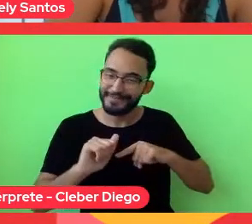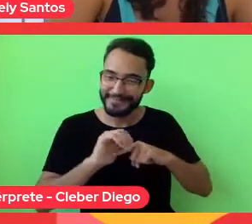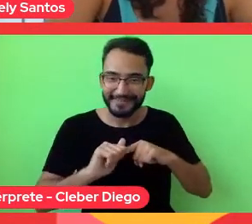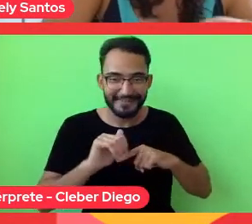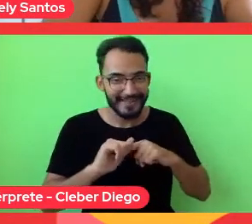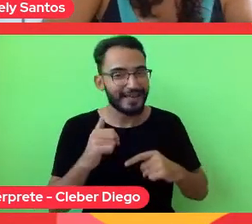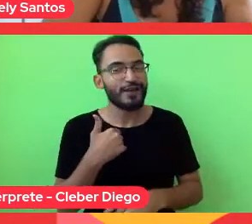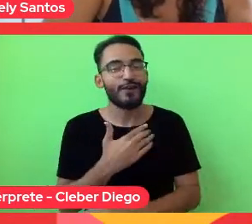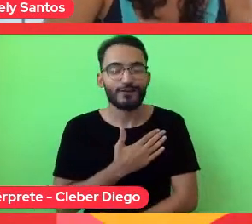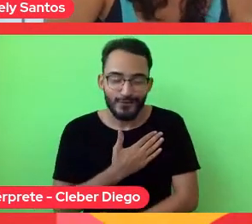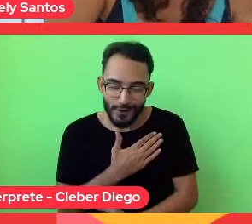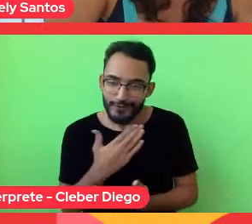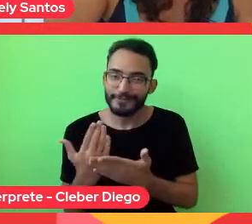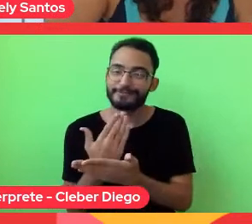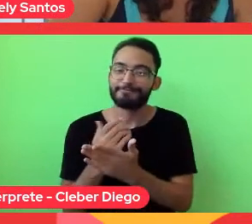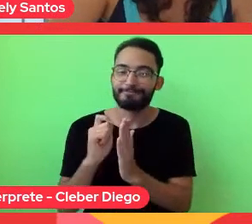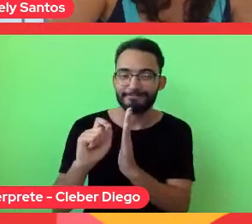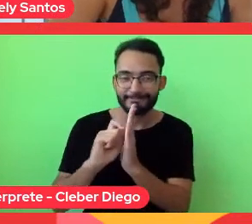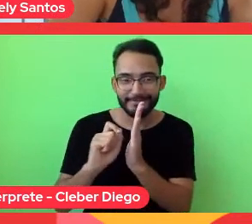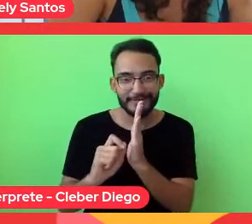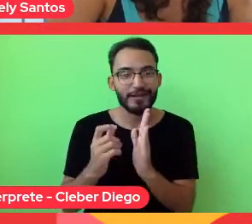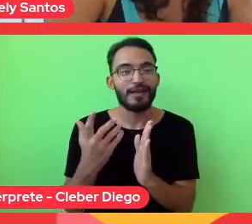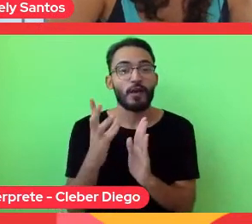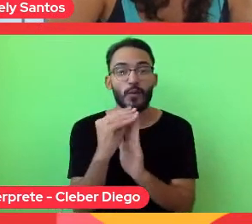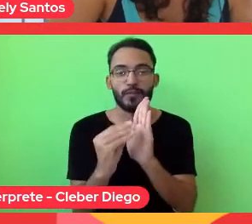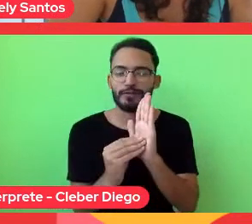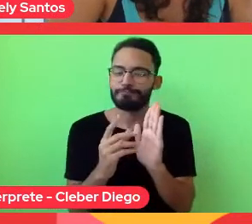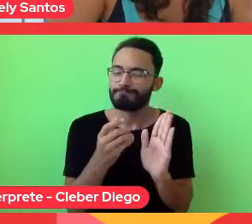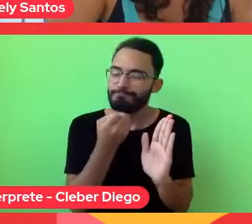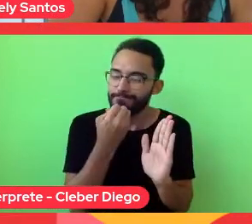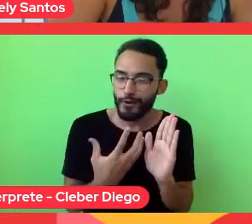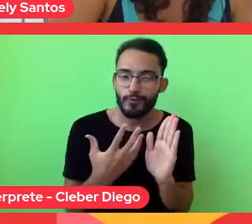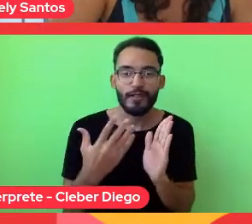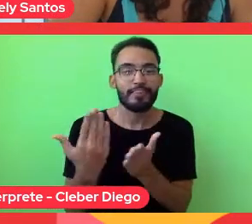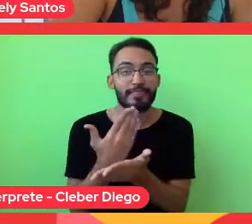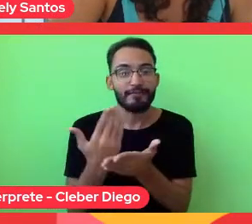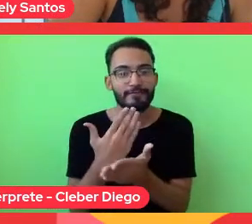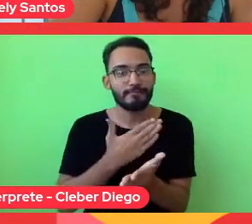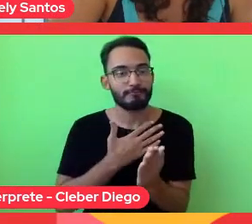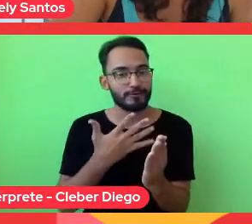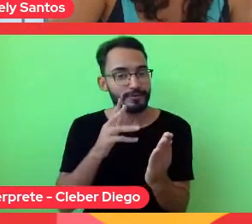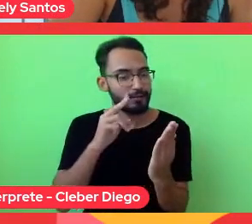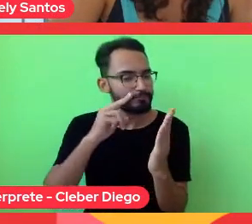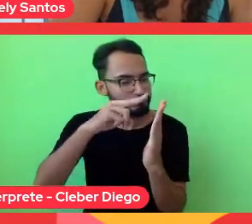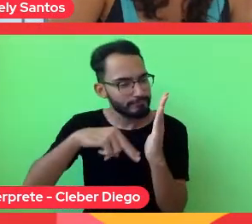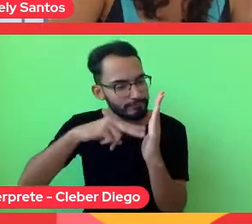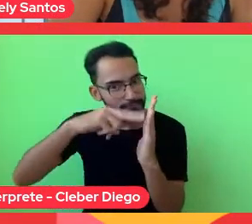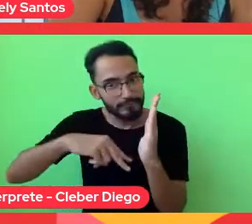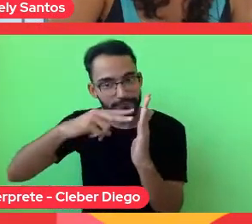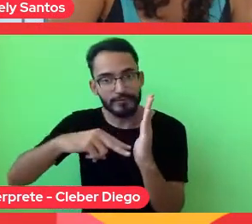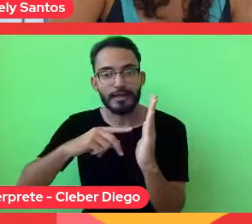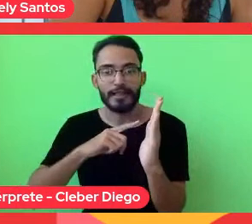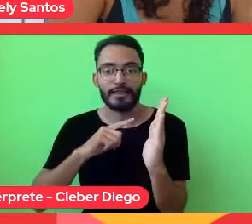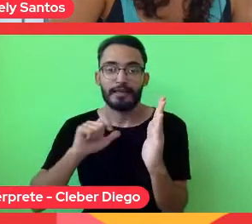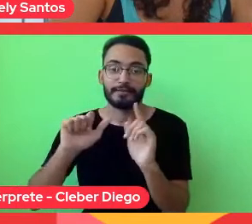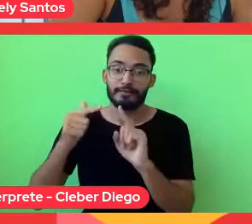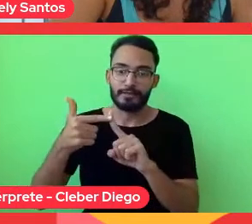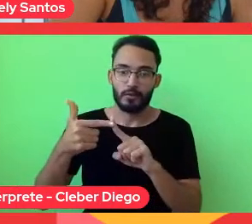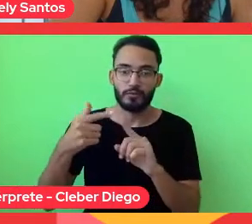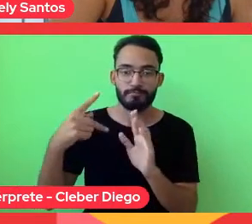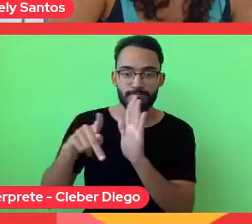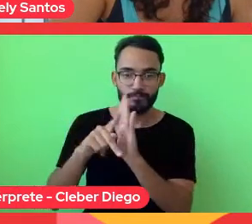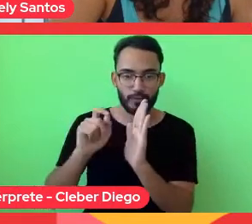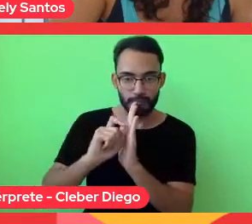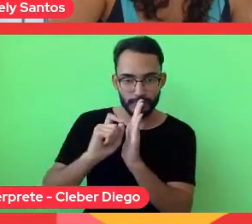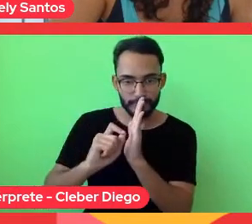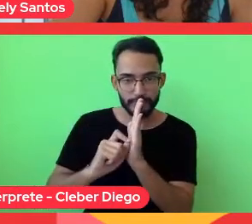Adoro bastante o conteúdo que ela faz. E dos livros que eu li, Estou lendo um segundo dela, mas o que mais me